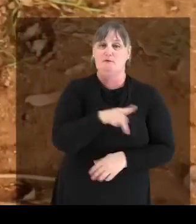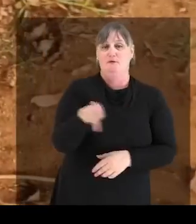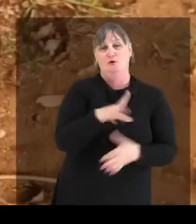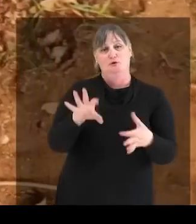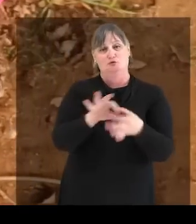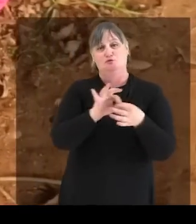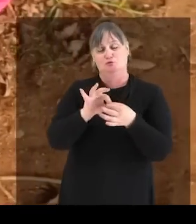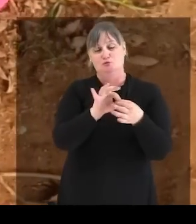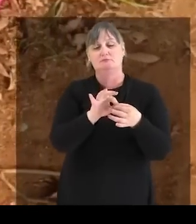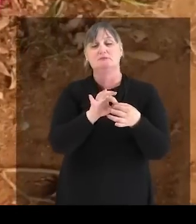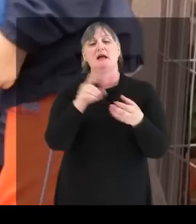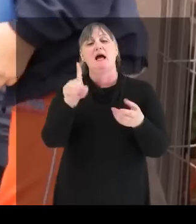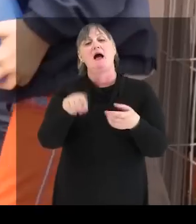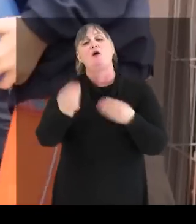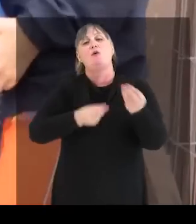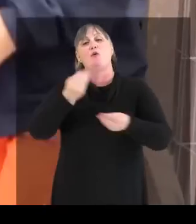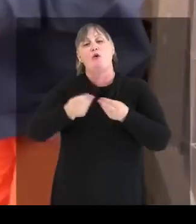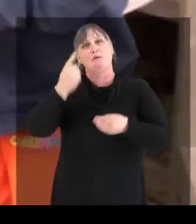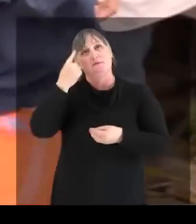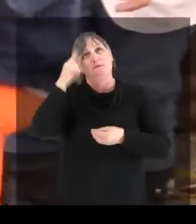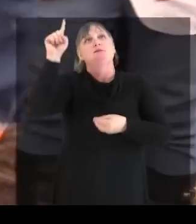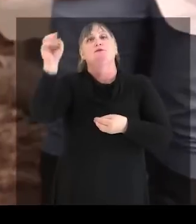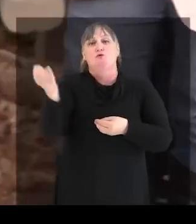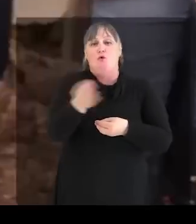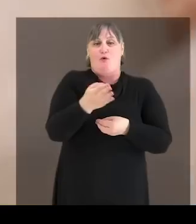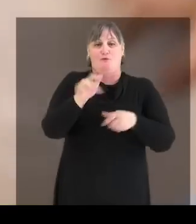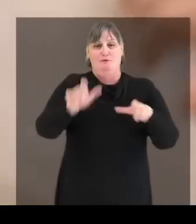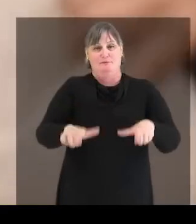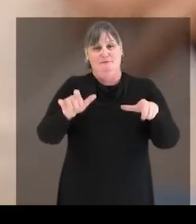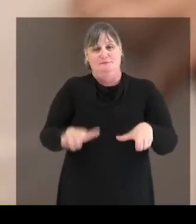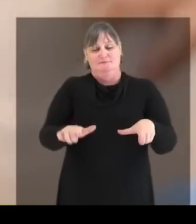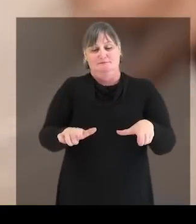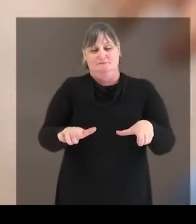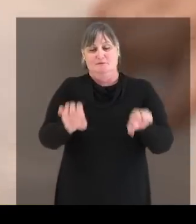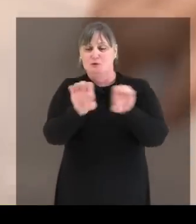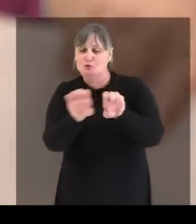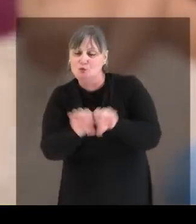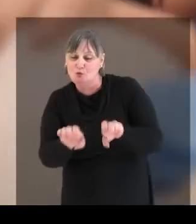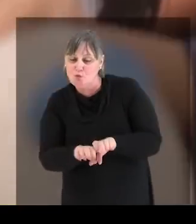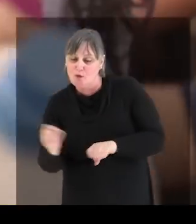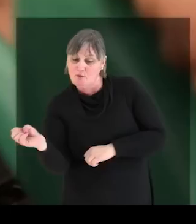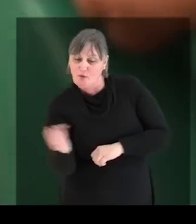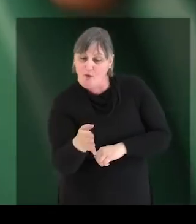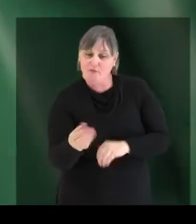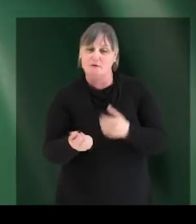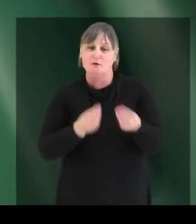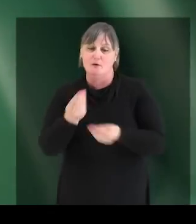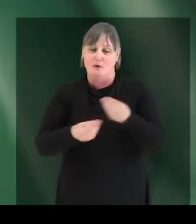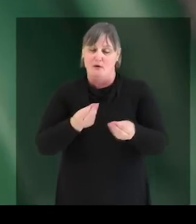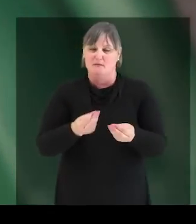dos professores. Então isso foi uma forma já de reinventar um espaço. Elas simplesmente reestruturaram a